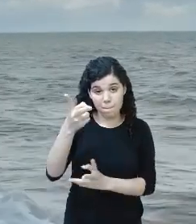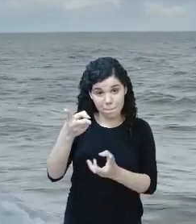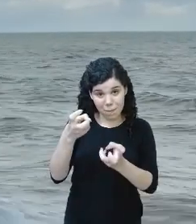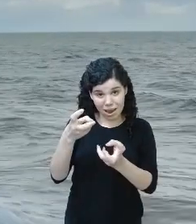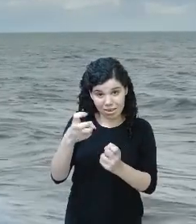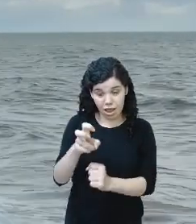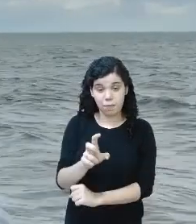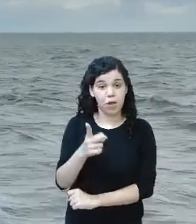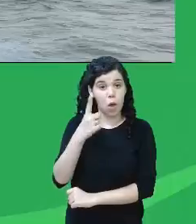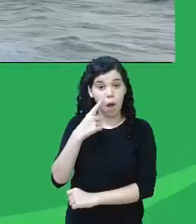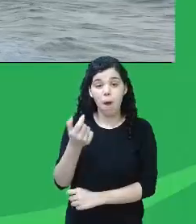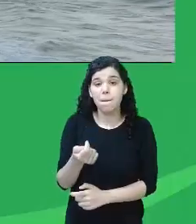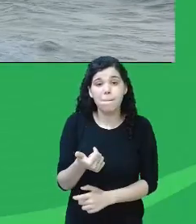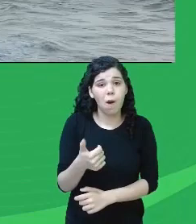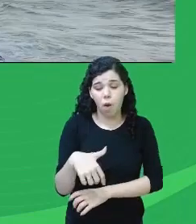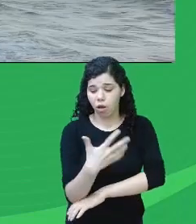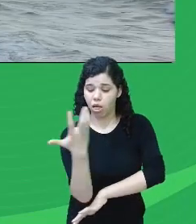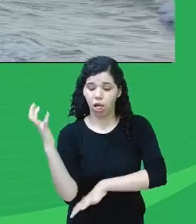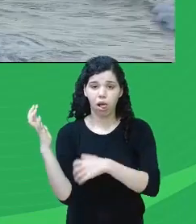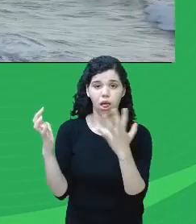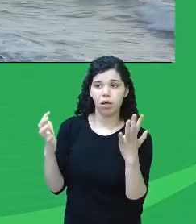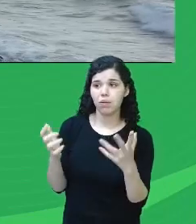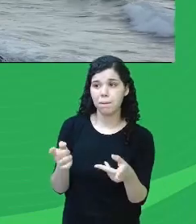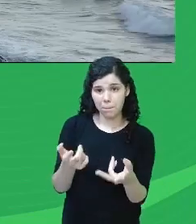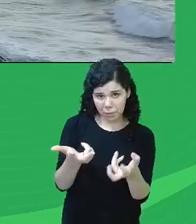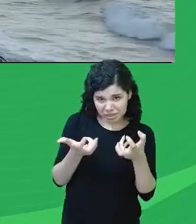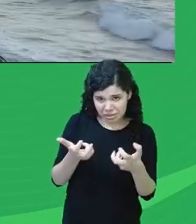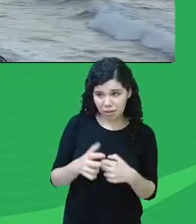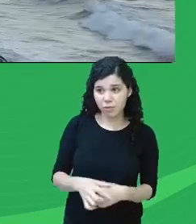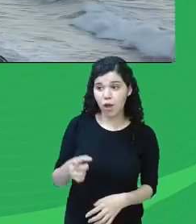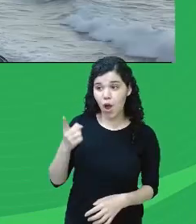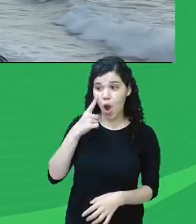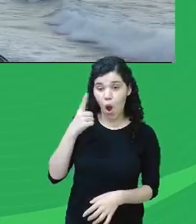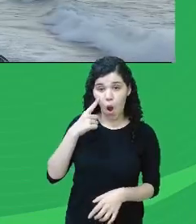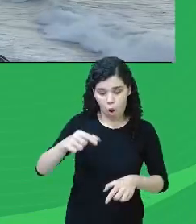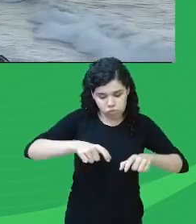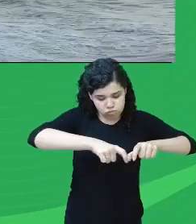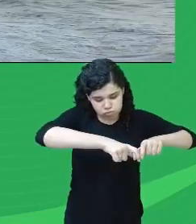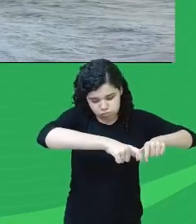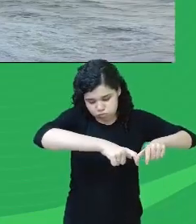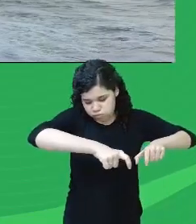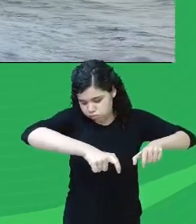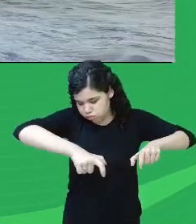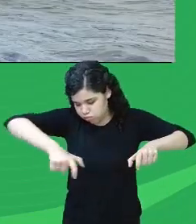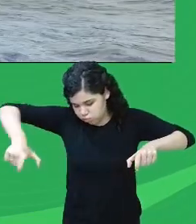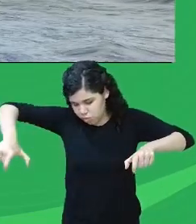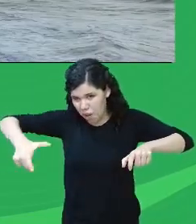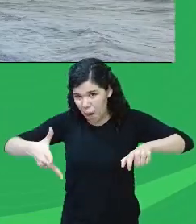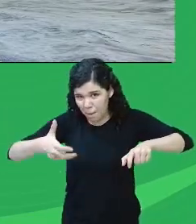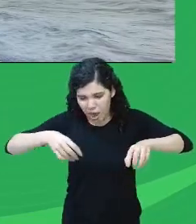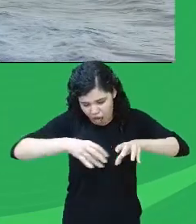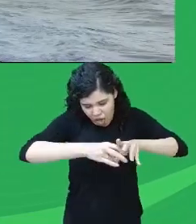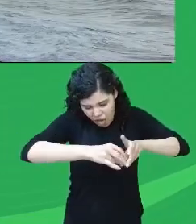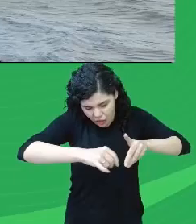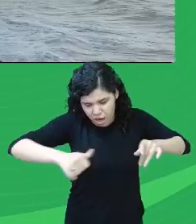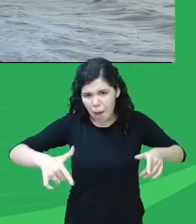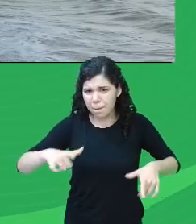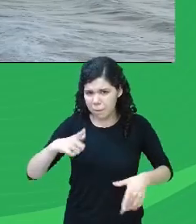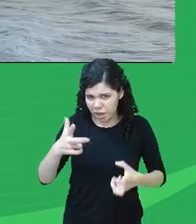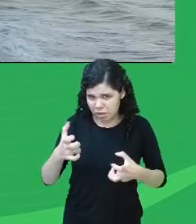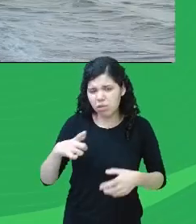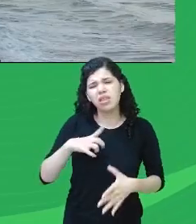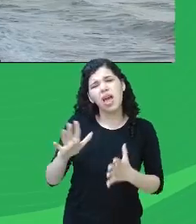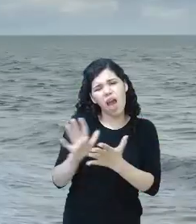que não tem muita vegetação? Observa a faixa de areia. Você consegue, claro, ver algum tipo